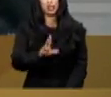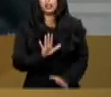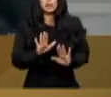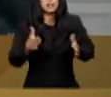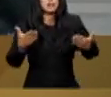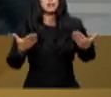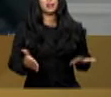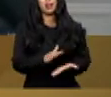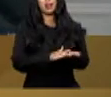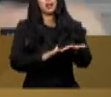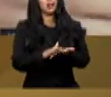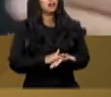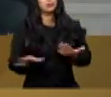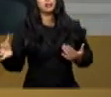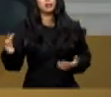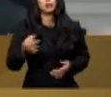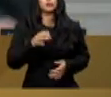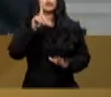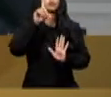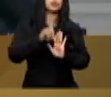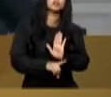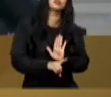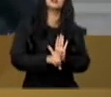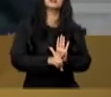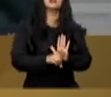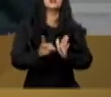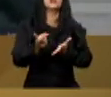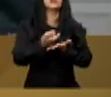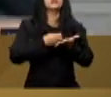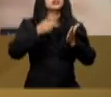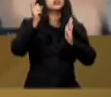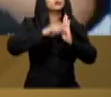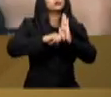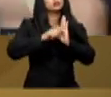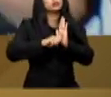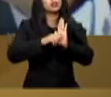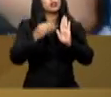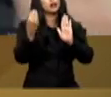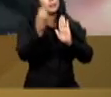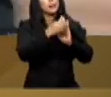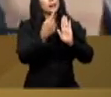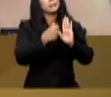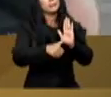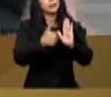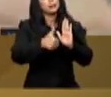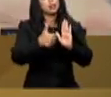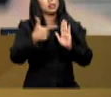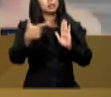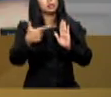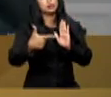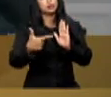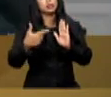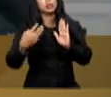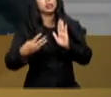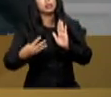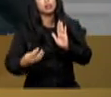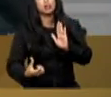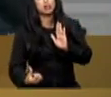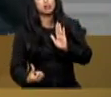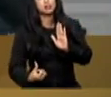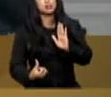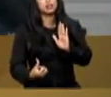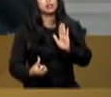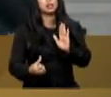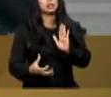inovou em relação ao direito tributário nas cláusulas 1ª, 2ª, 3ª e 6ª do